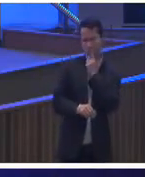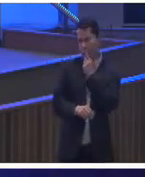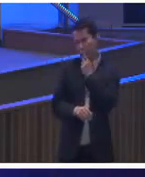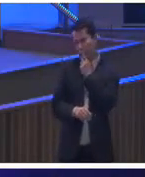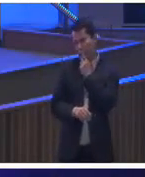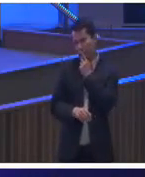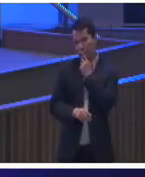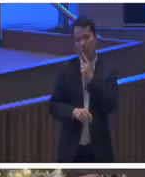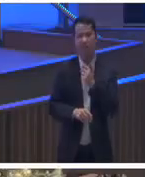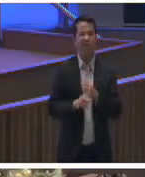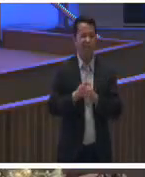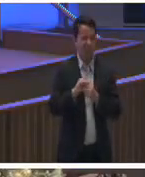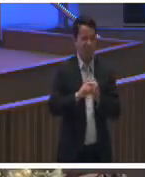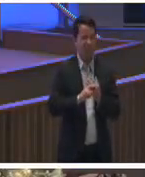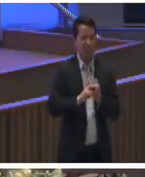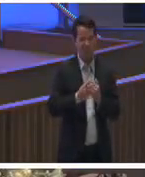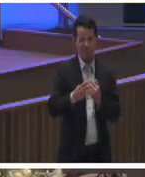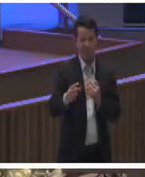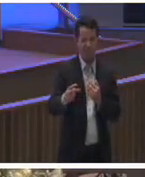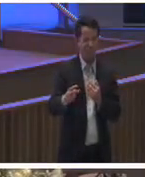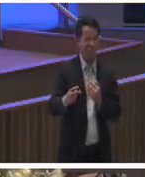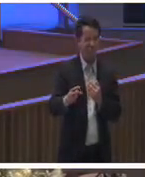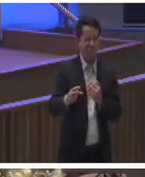ter consequências.